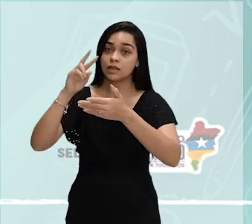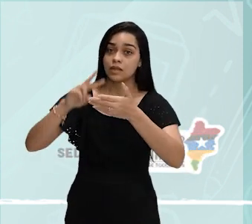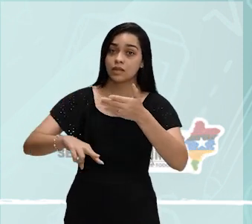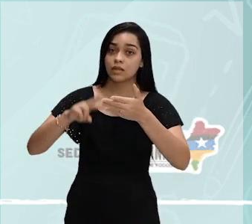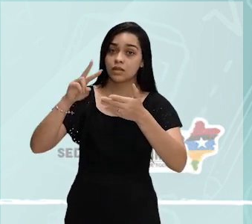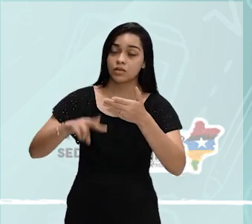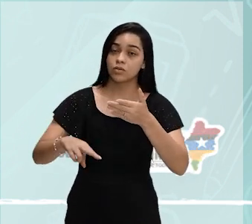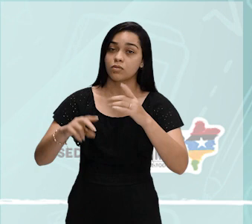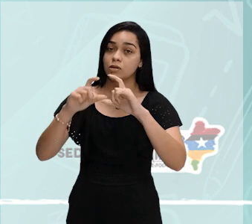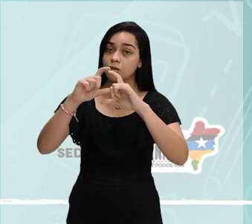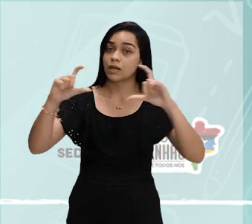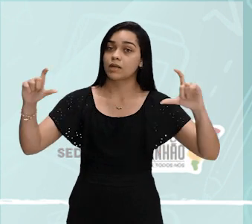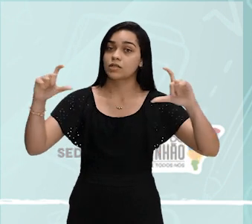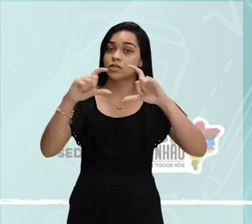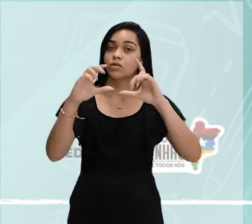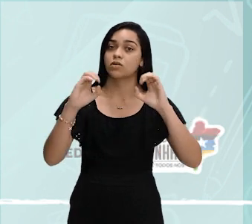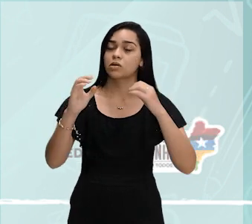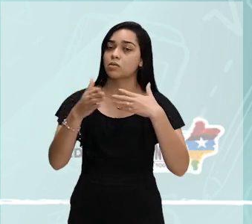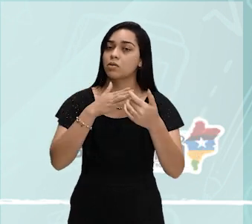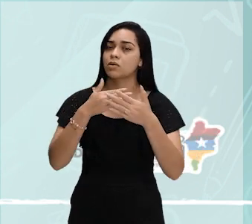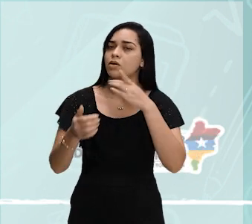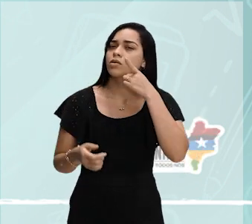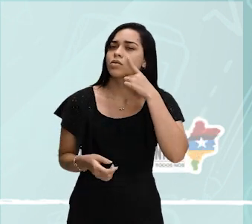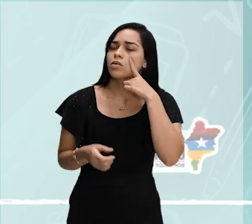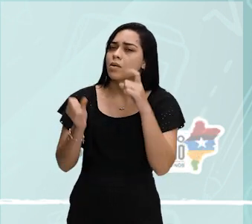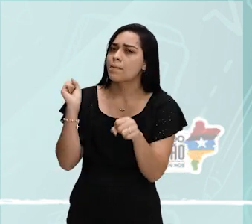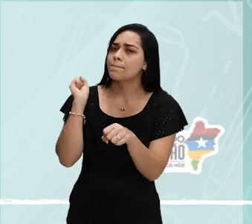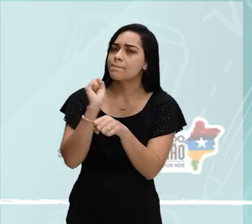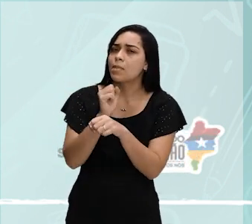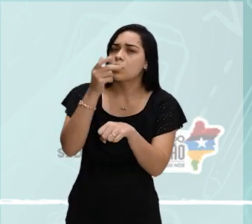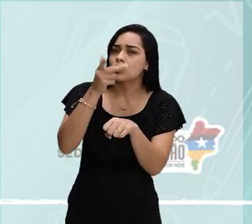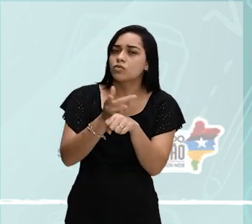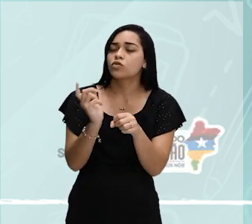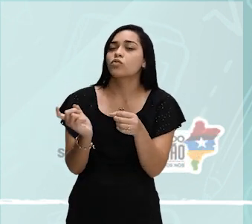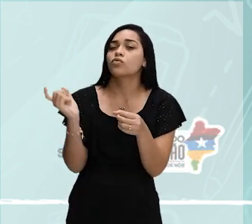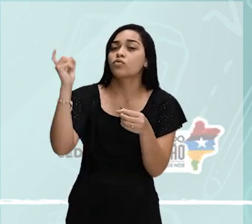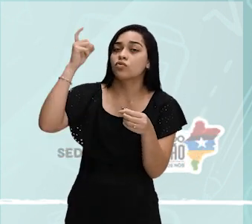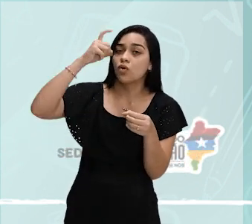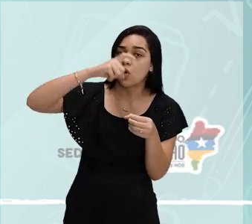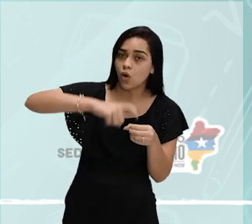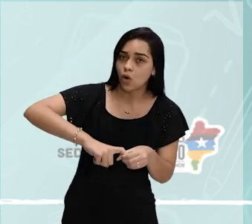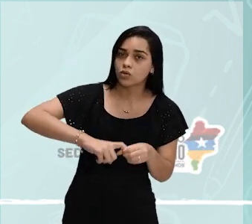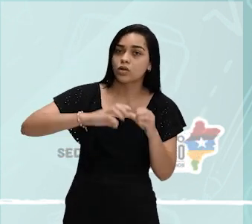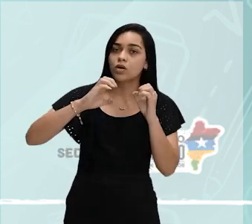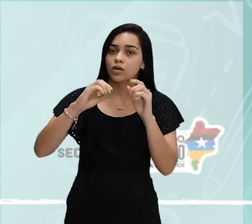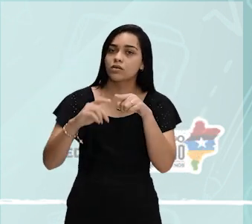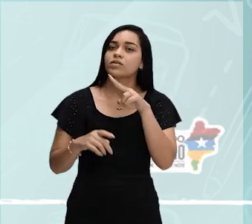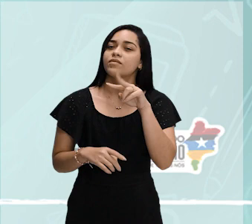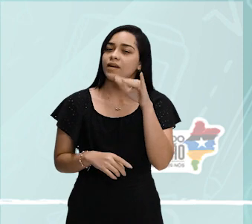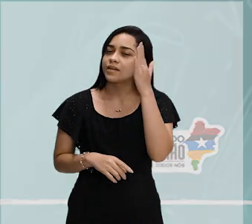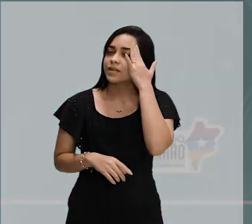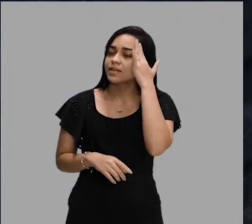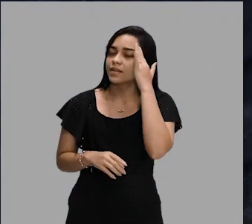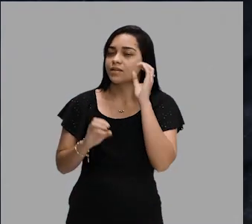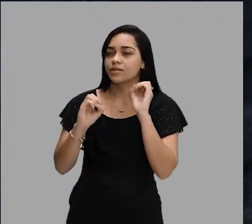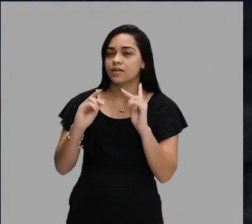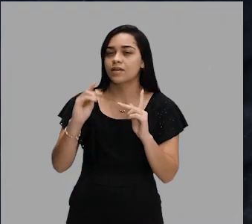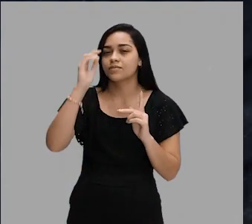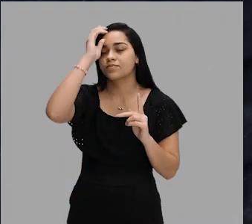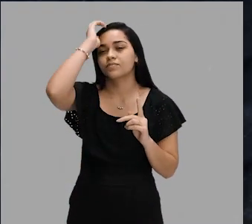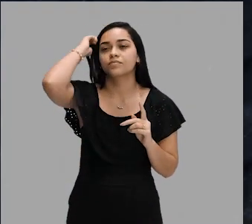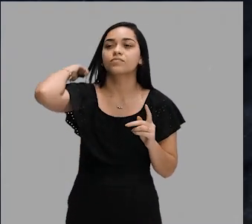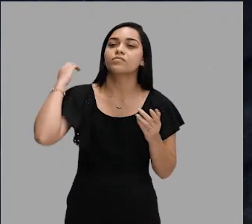do comando da questão, tá? Qualquer dúvida, dá uma pausa no vídeo, volta um pouquinho que você vai entender.